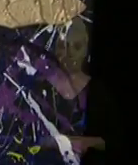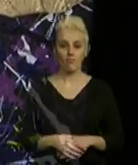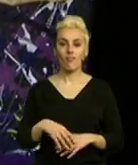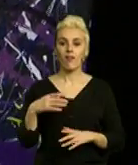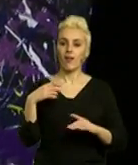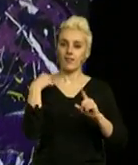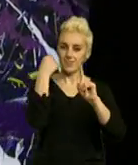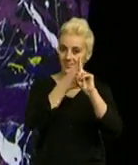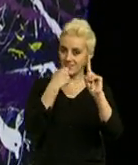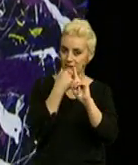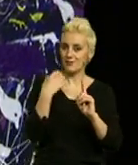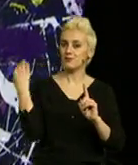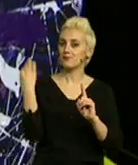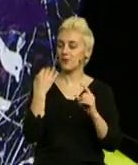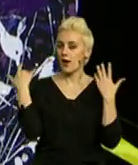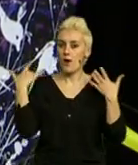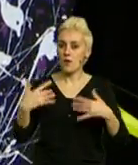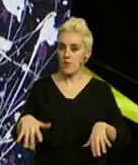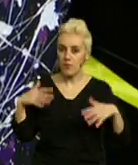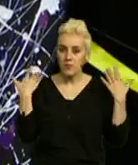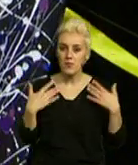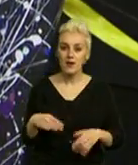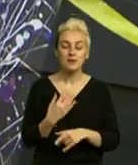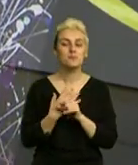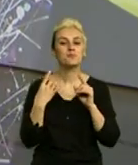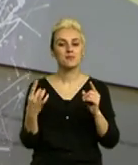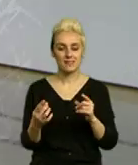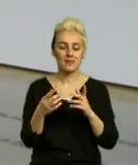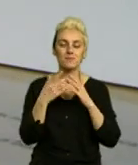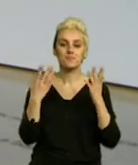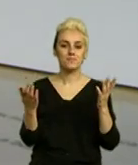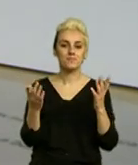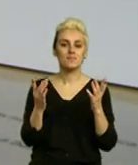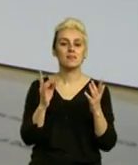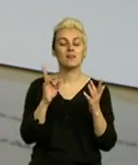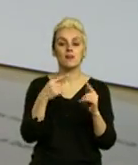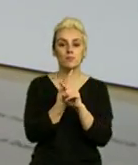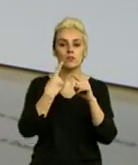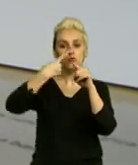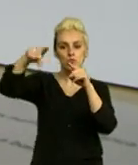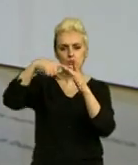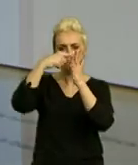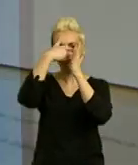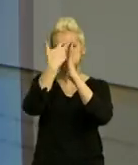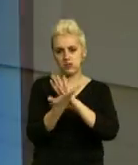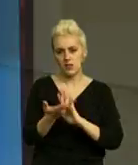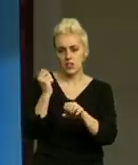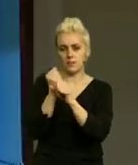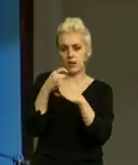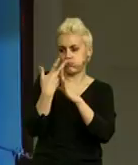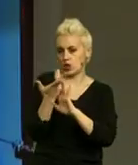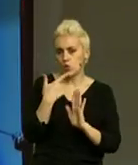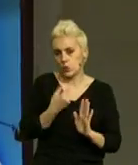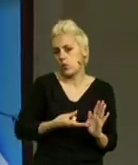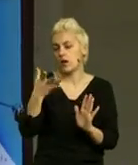Foi um desafio enorme porque, lá está, essa também a variedade de trabalhos e de propostas.